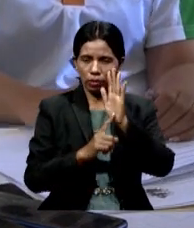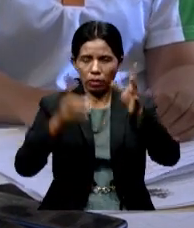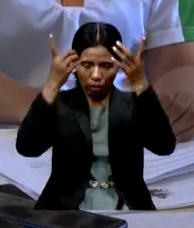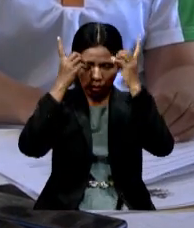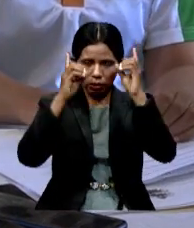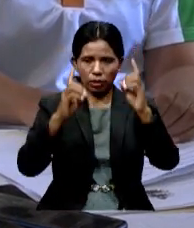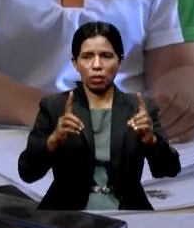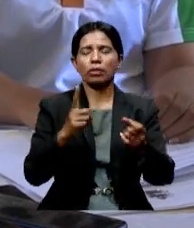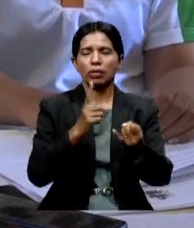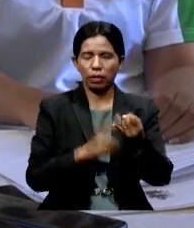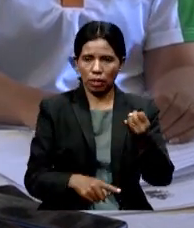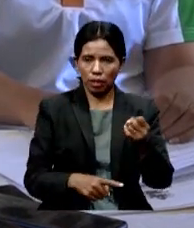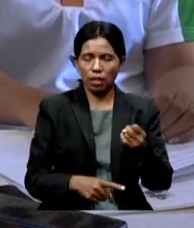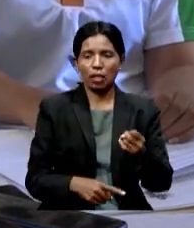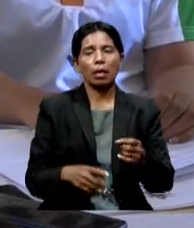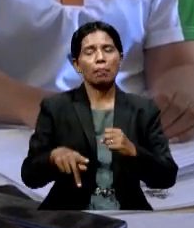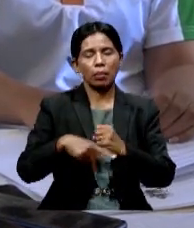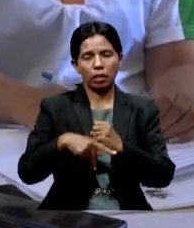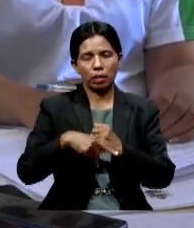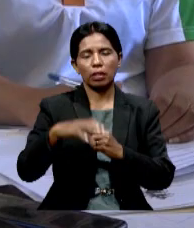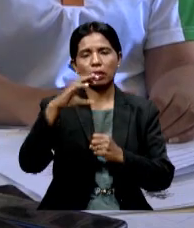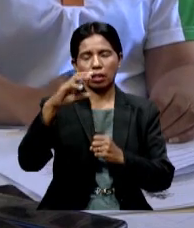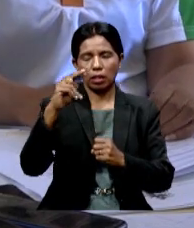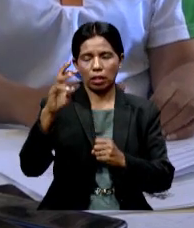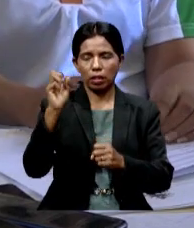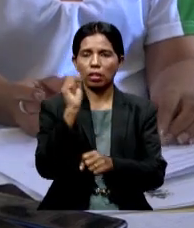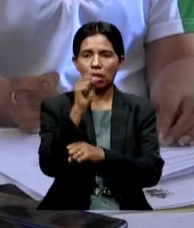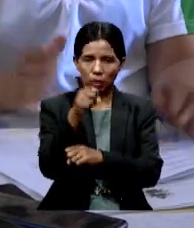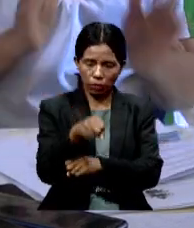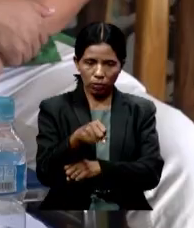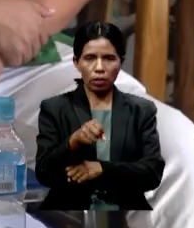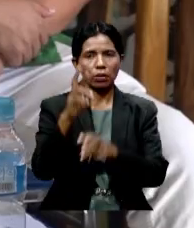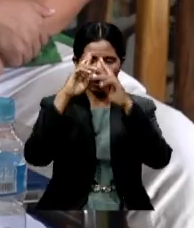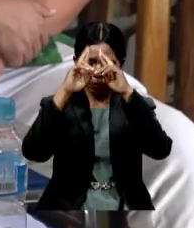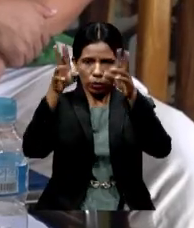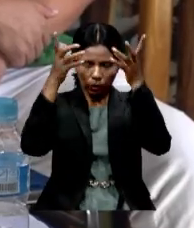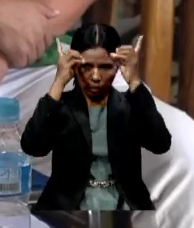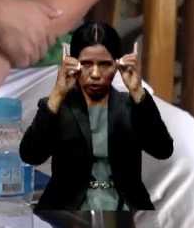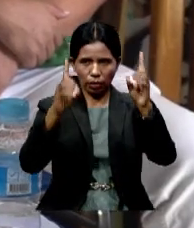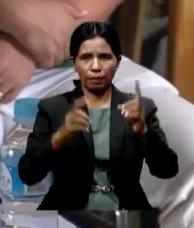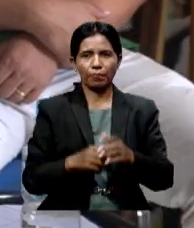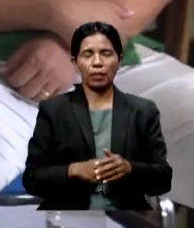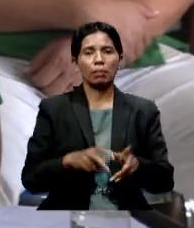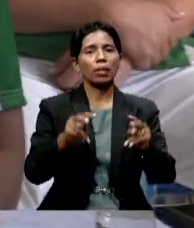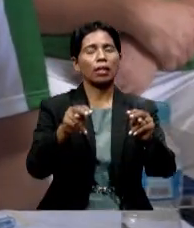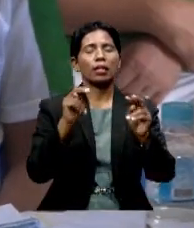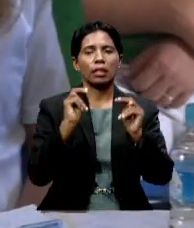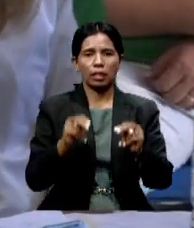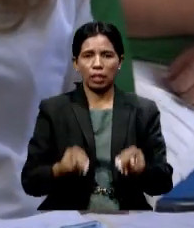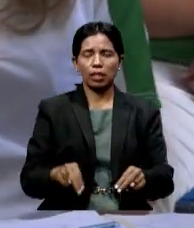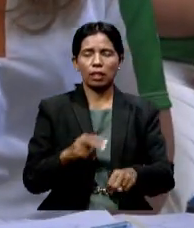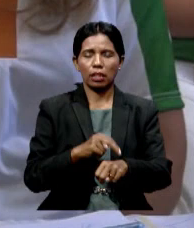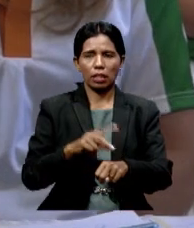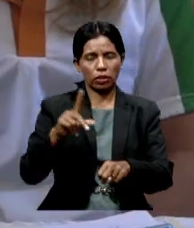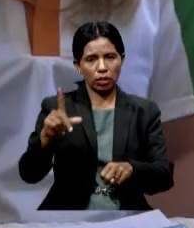de, Partido Senarte se acru com respeito à decisão, né? Macalé. Vai interesse nacional, eu não botei